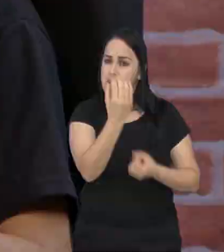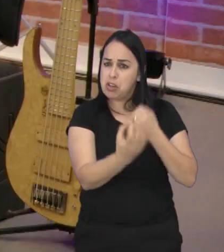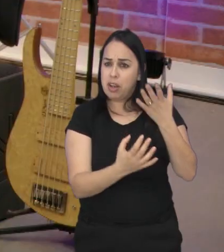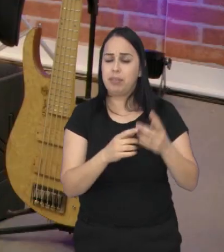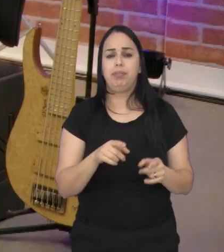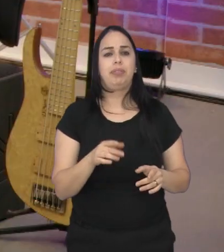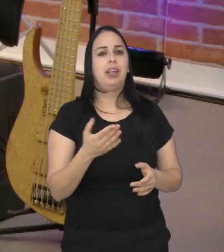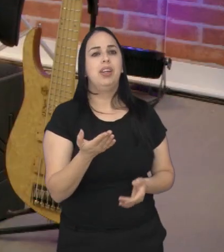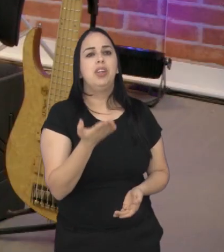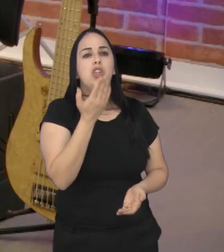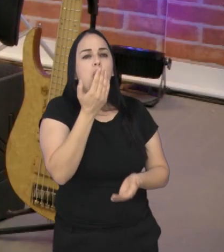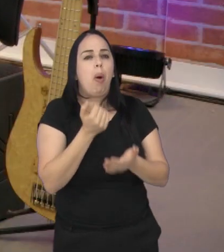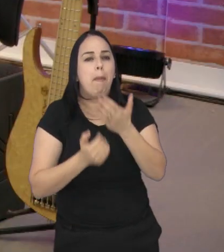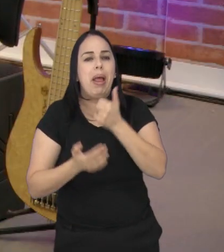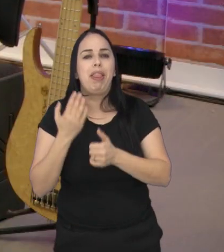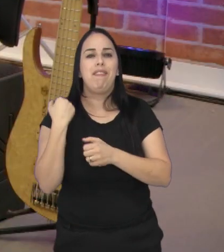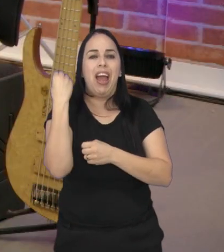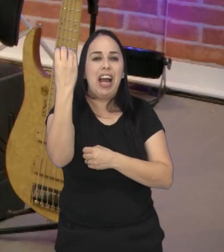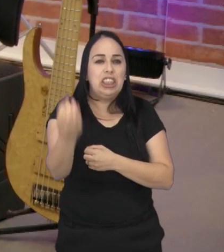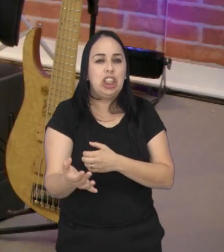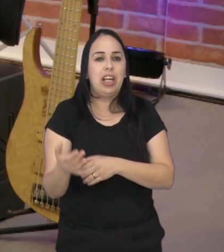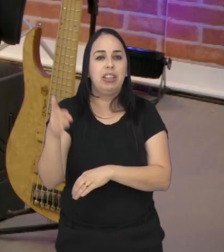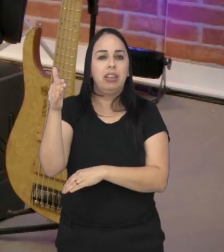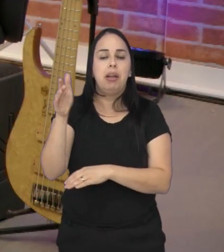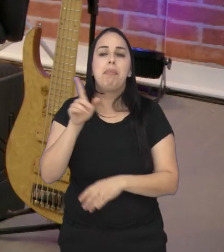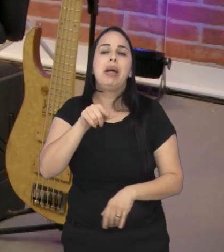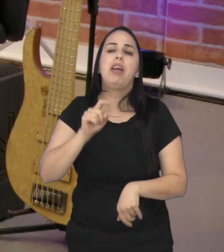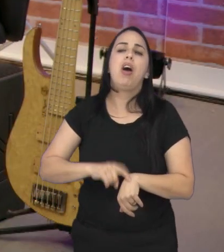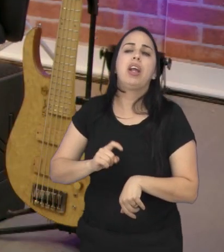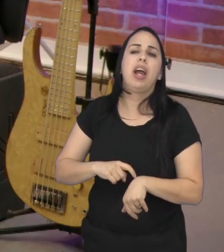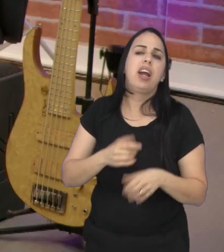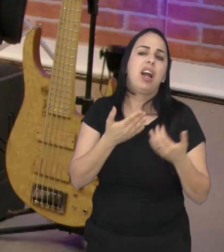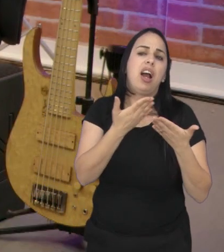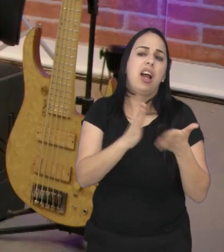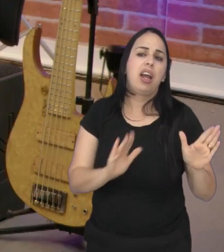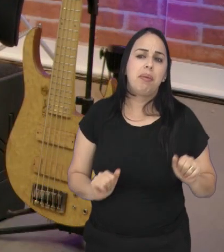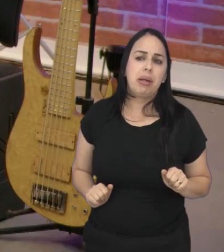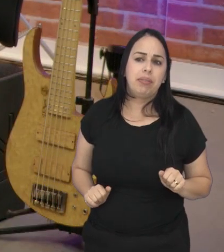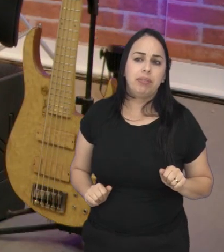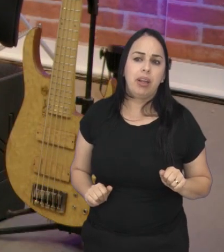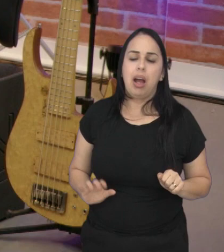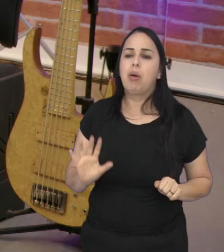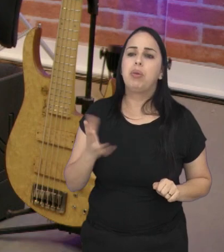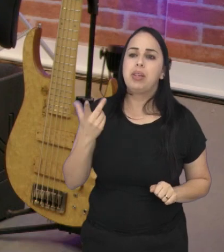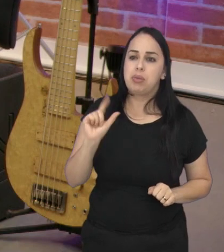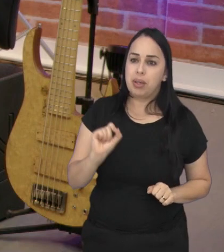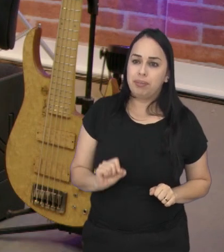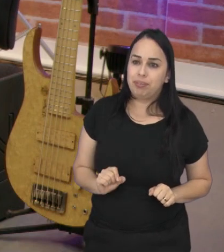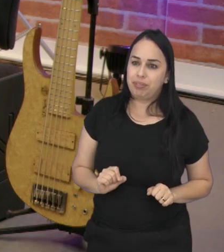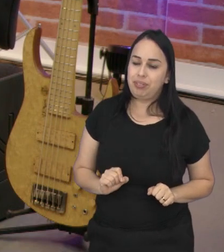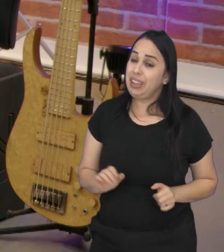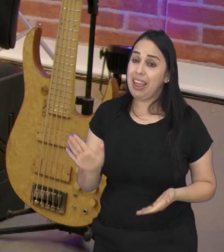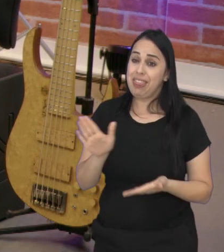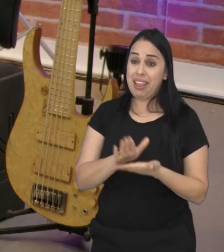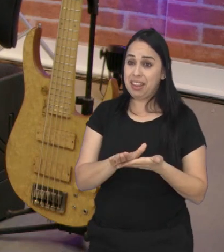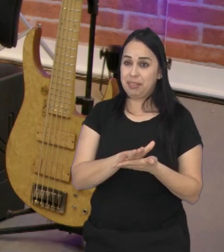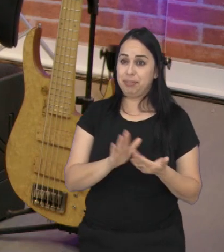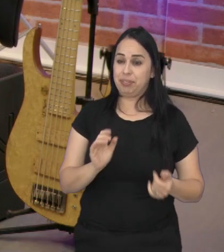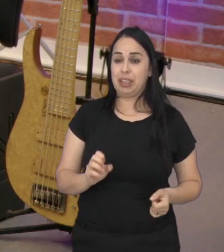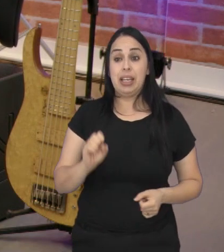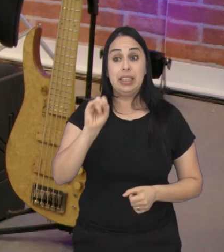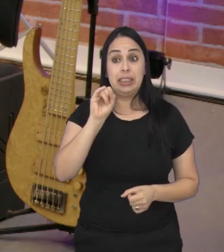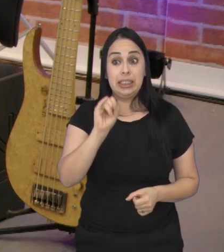camarim em camarim, comendo, dormindo, hotel, praia. E quando isso acaba, o que sobra? Não sobra